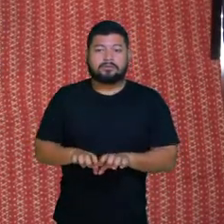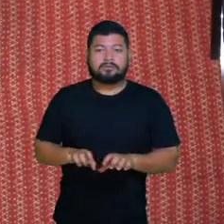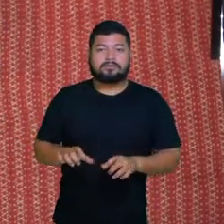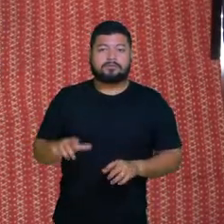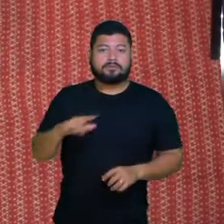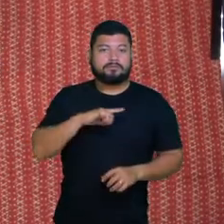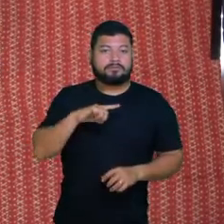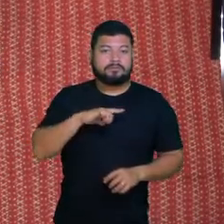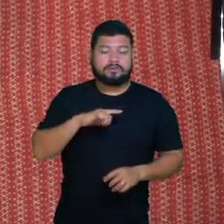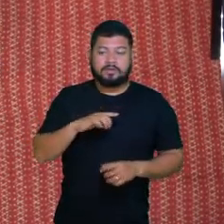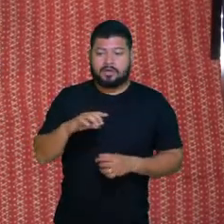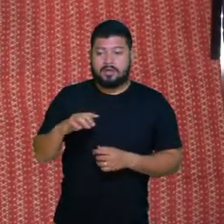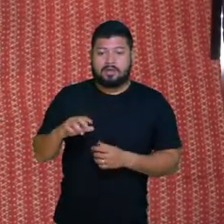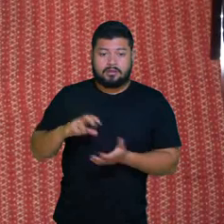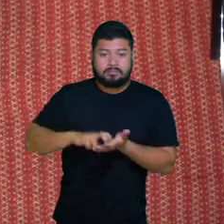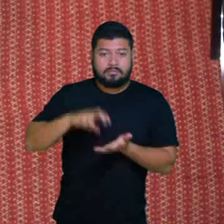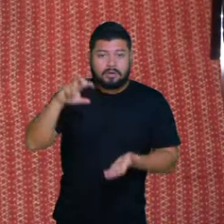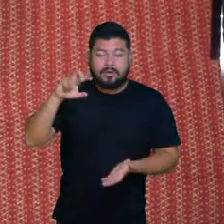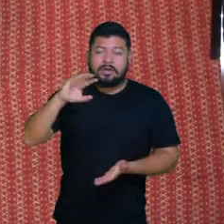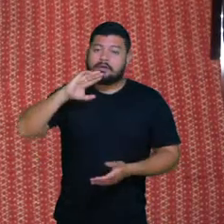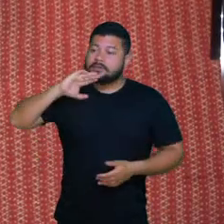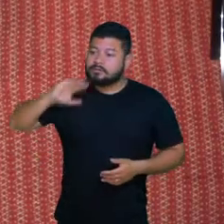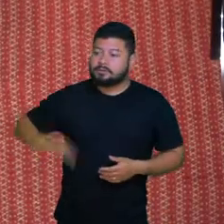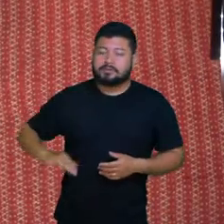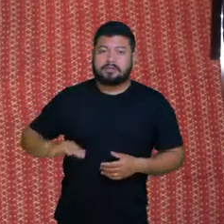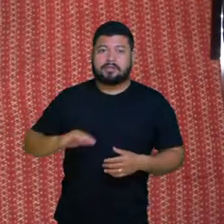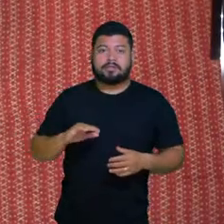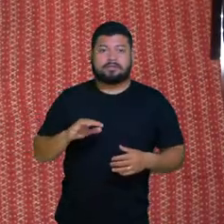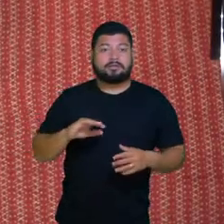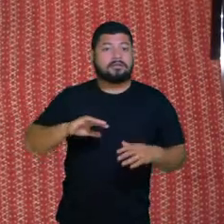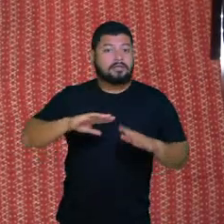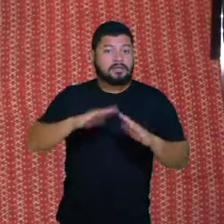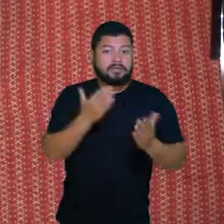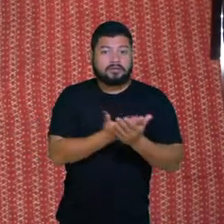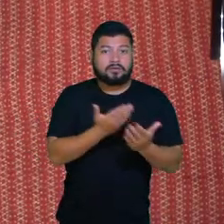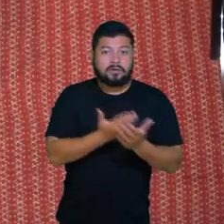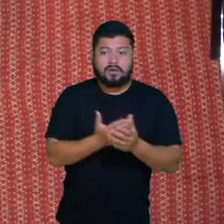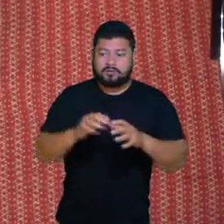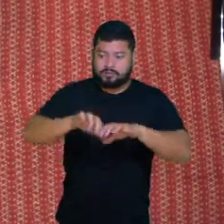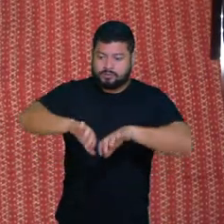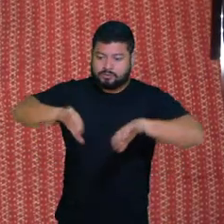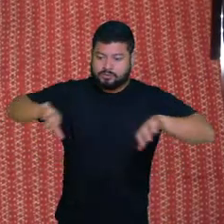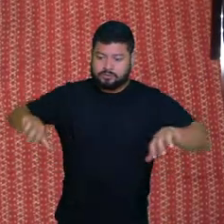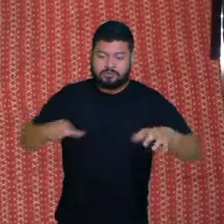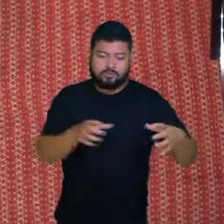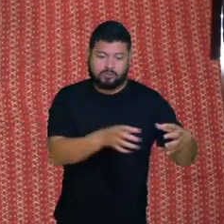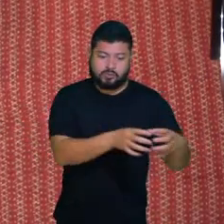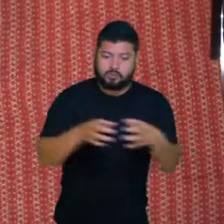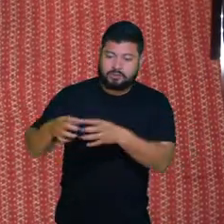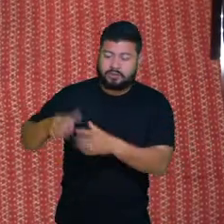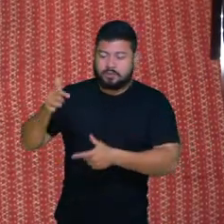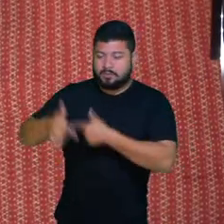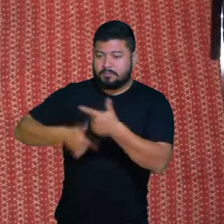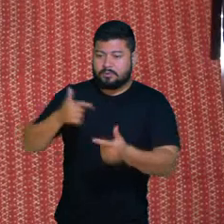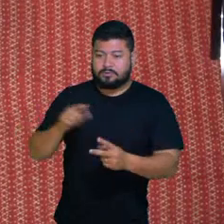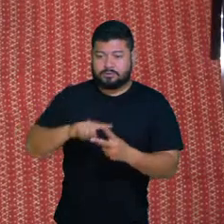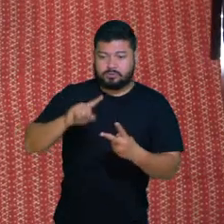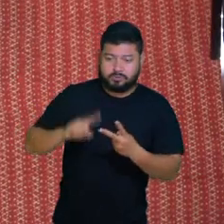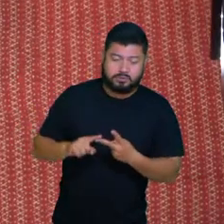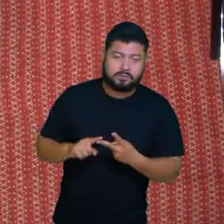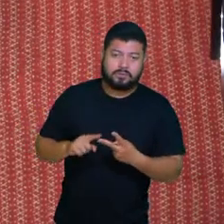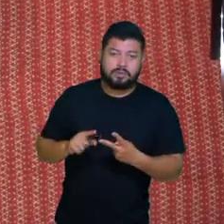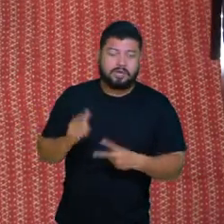manhã e de tarde porque as escolas as professoras dividiam a turma em duas turmas e trabalhavam duas vezes mas nós em Santa